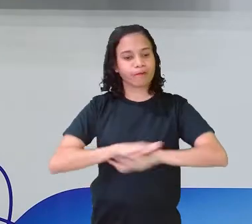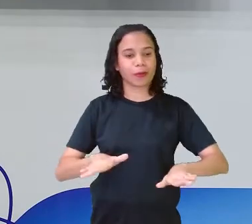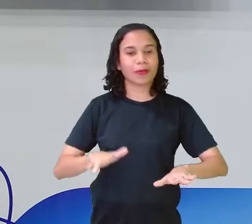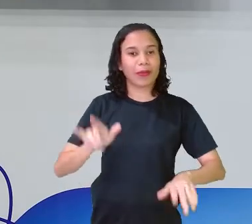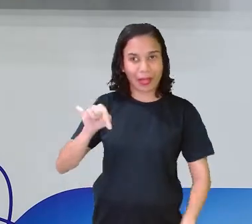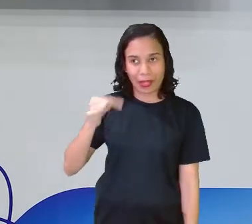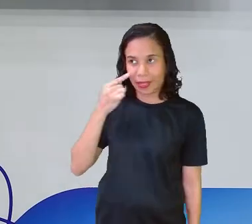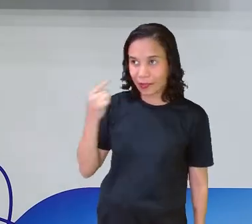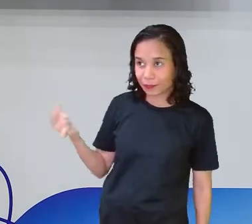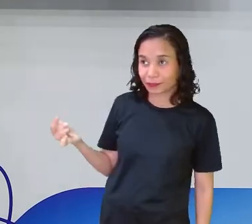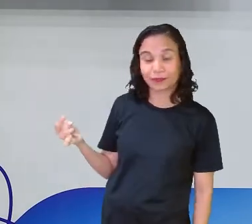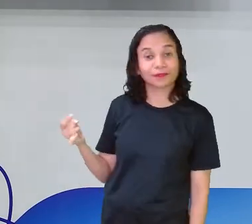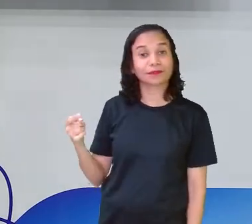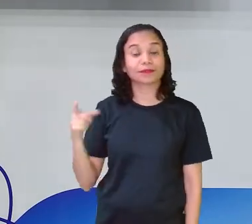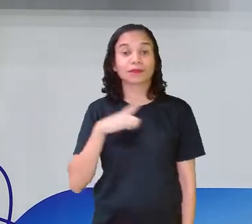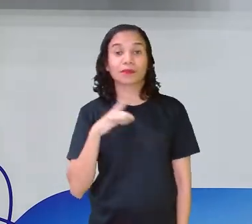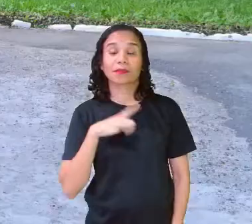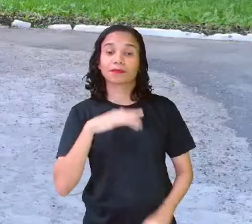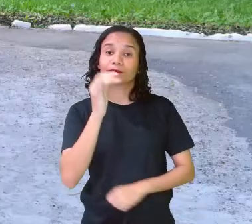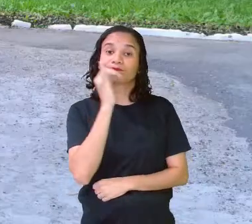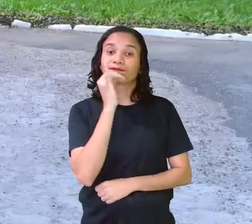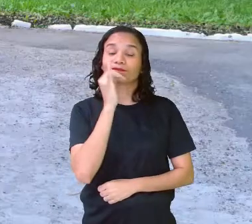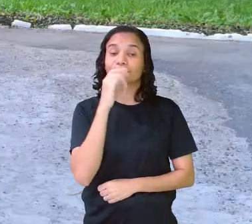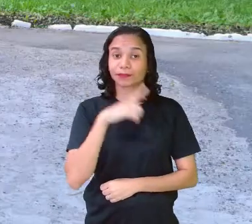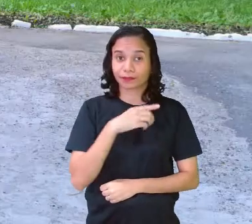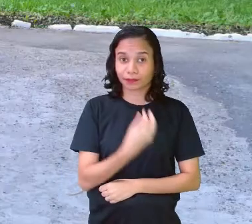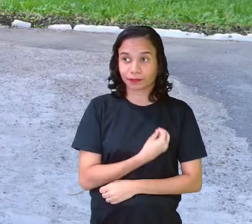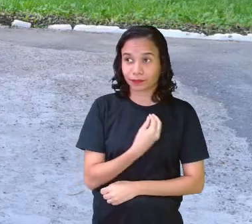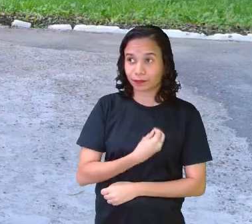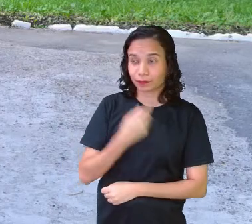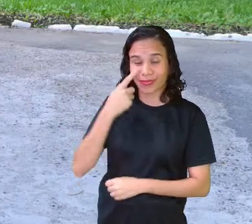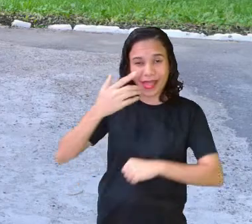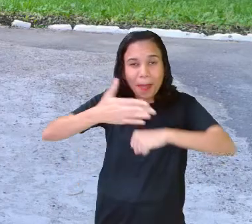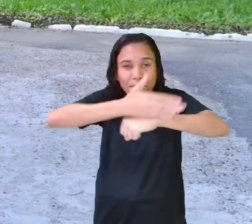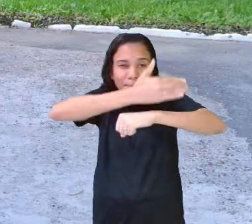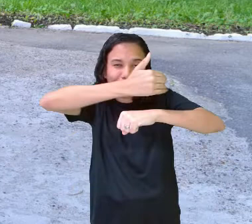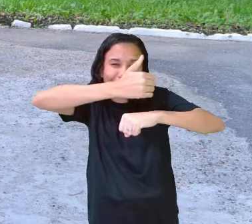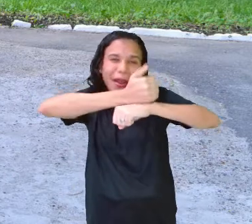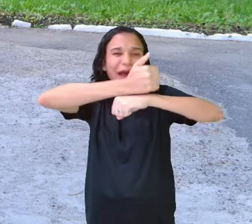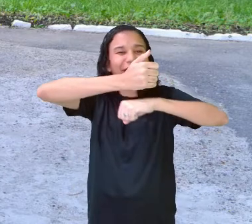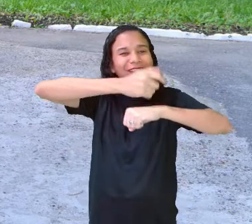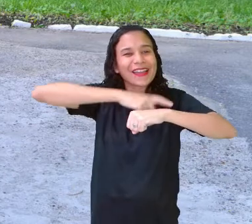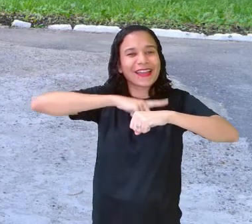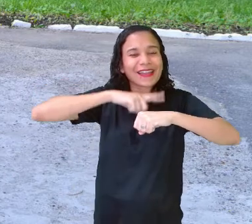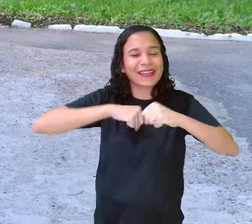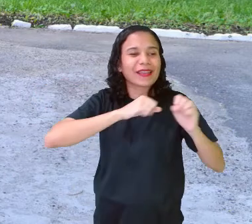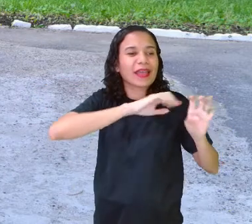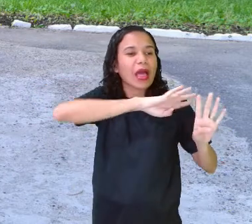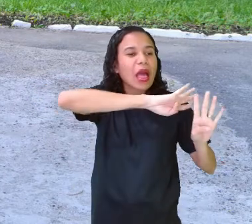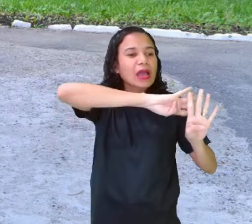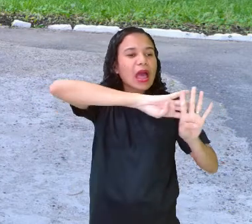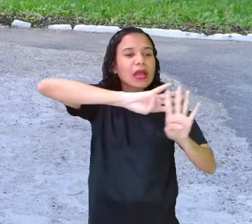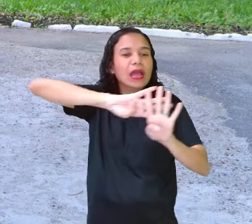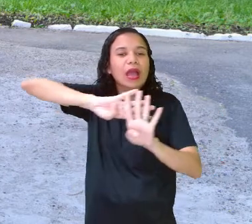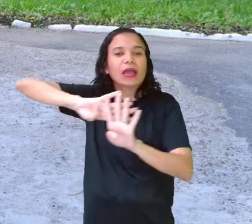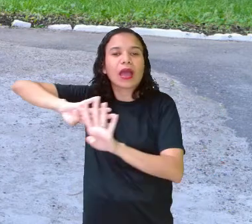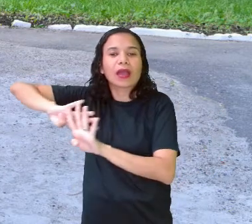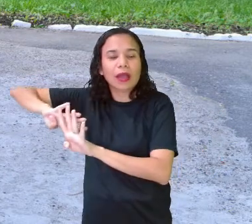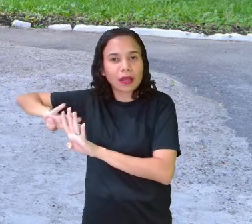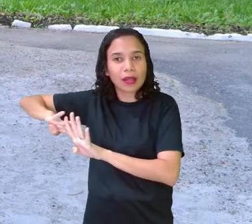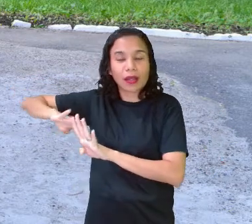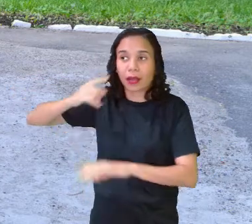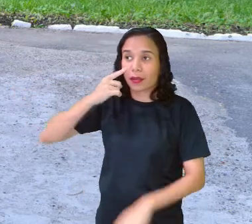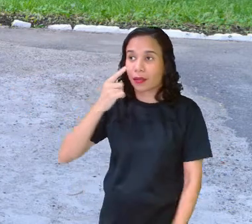história. Eu tenho outro exemplo aqui, ó. Aquelas pracinhas que tem aquelas grades. Essa parte